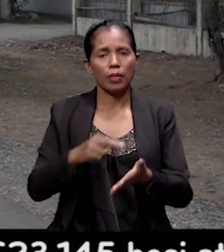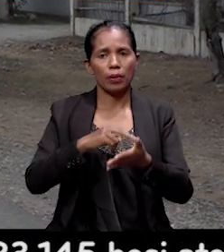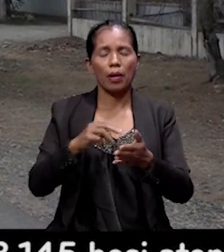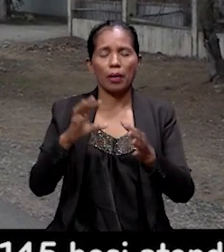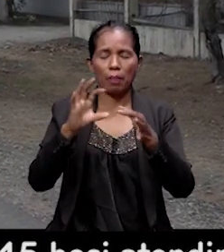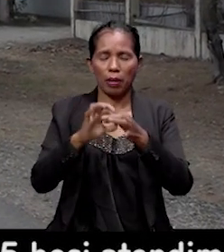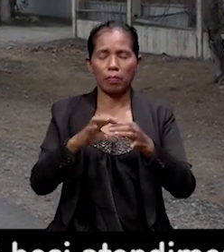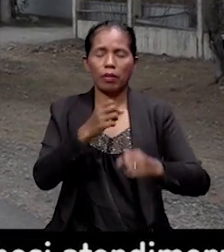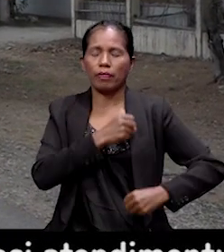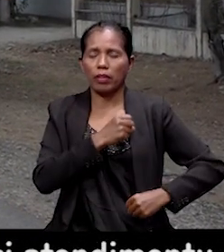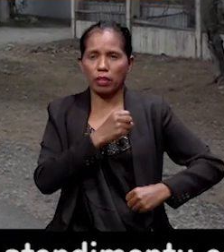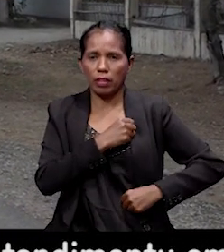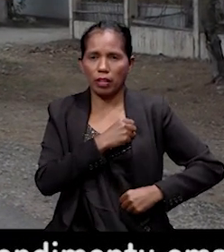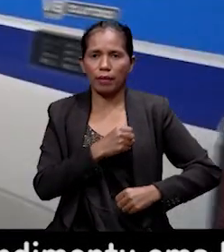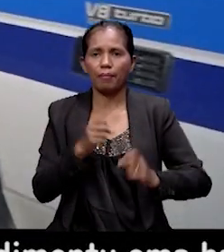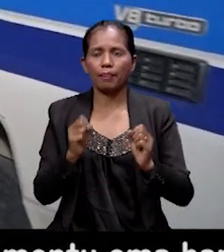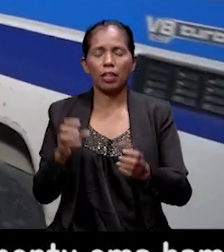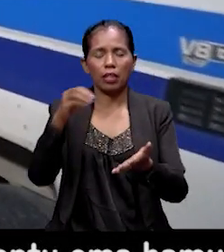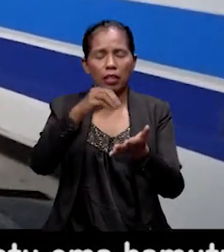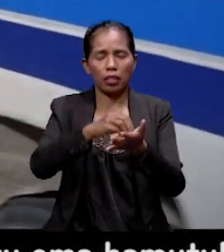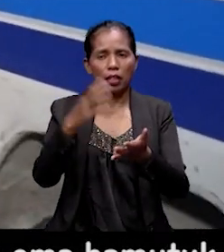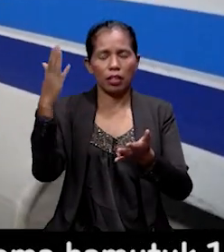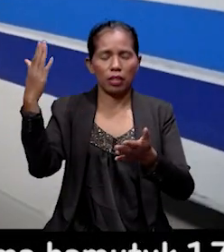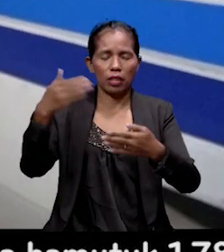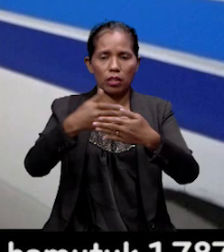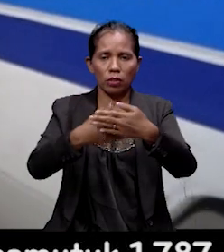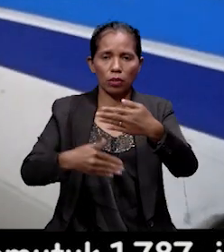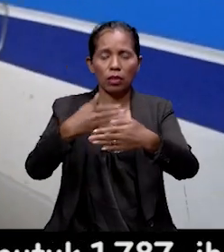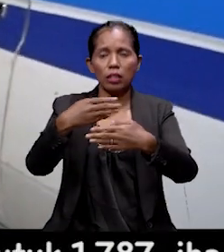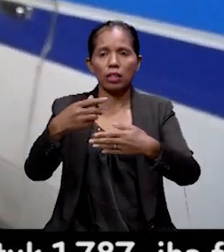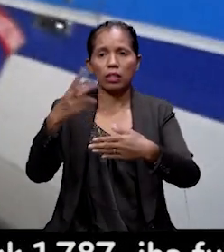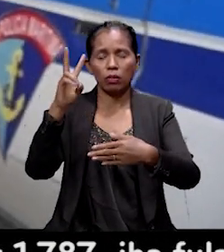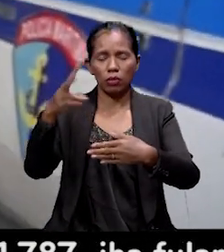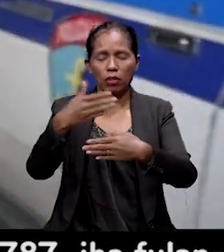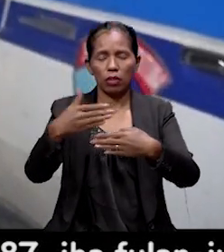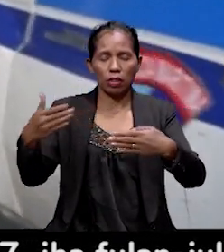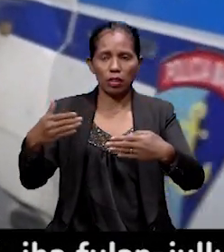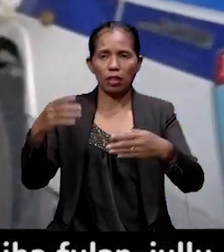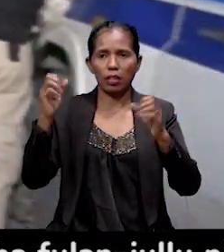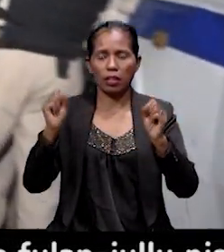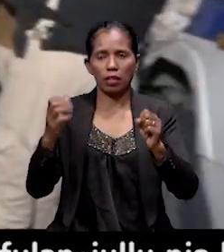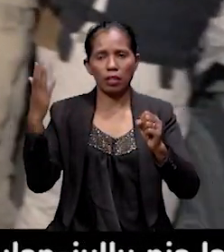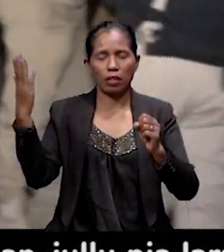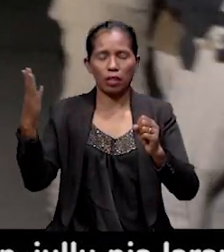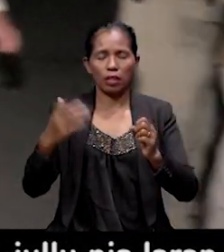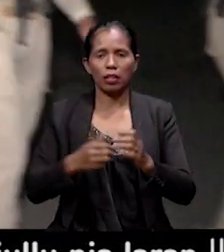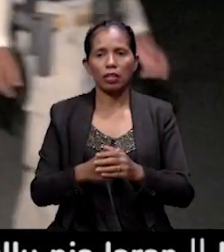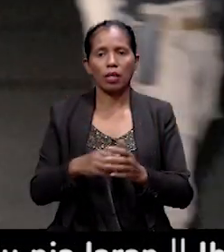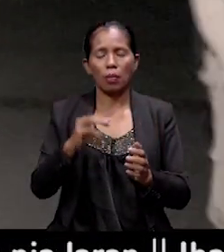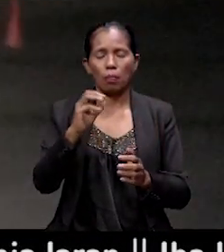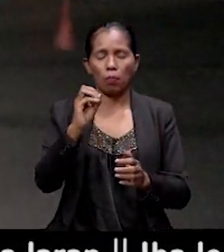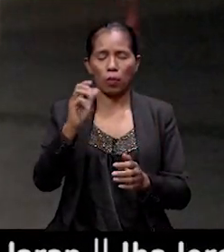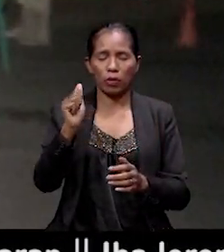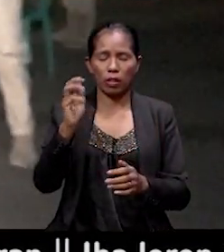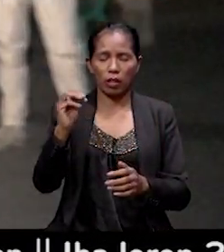FFDTL menos os pelotão Ida Maca coloca a segunda linha, Hanessa Nia Posto Tuno Bibi, Alto Lebos, Motamassin, Cobá,